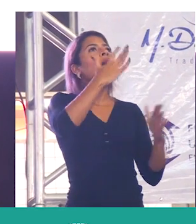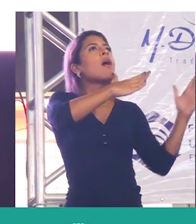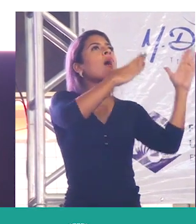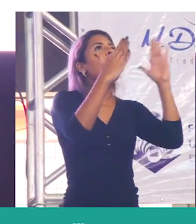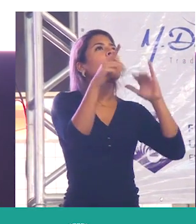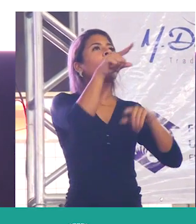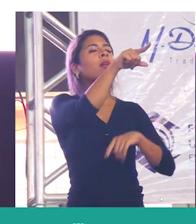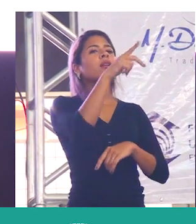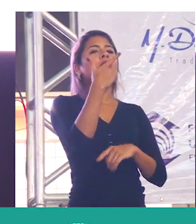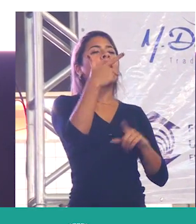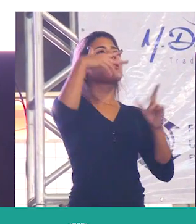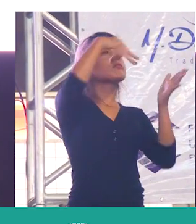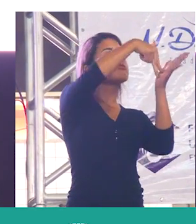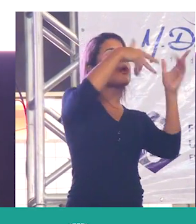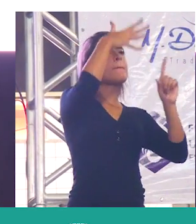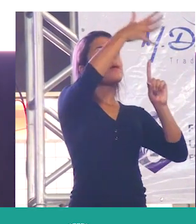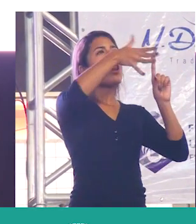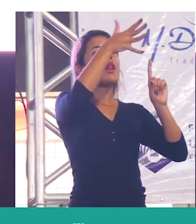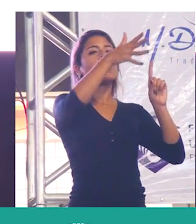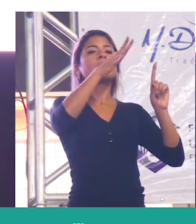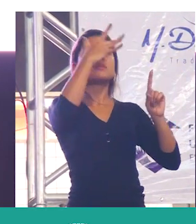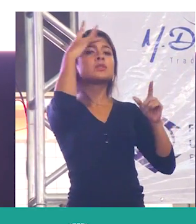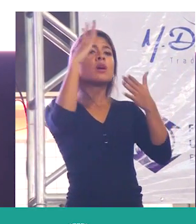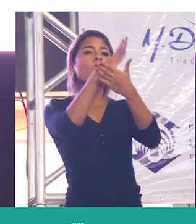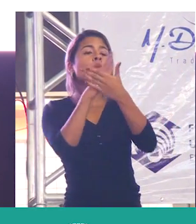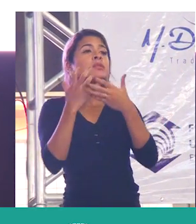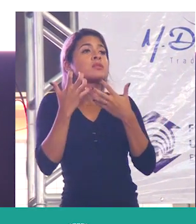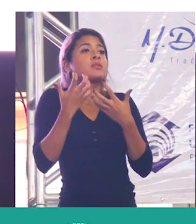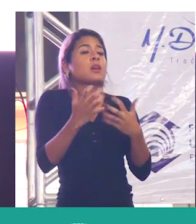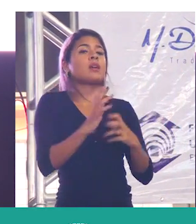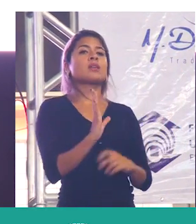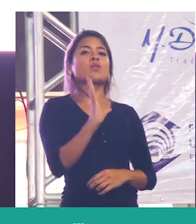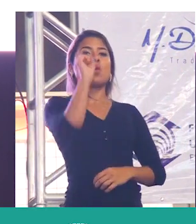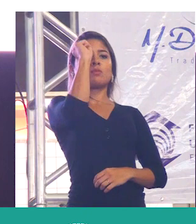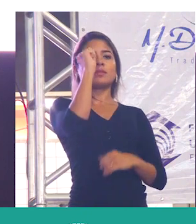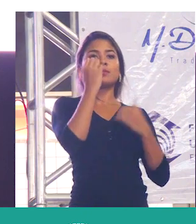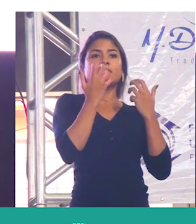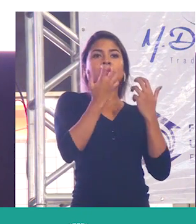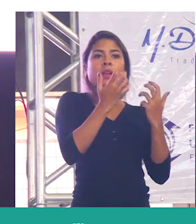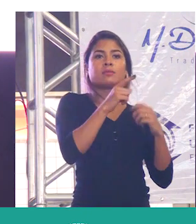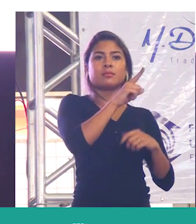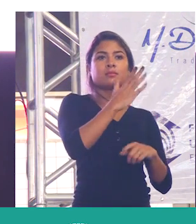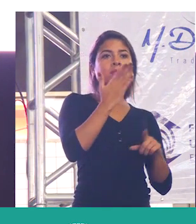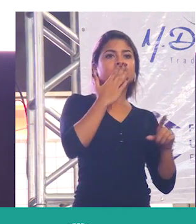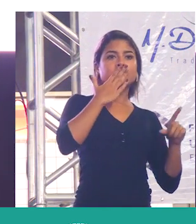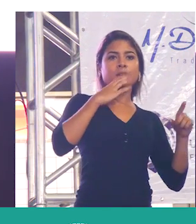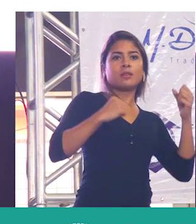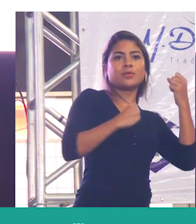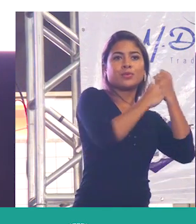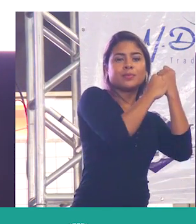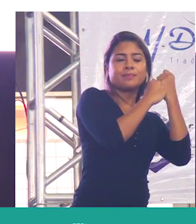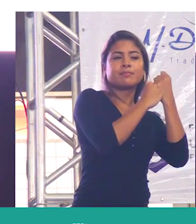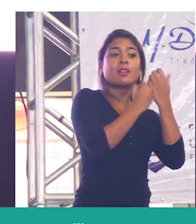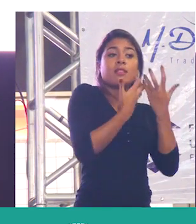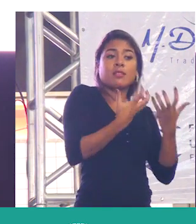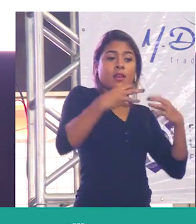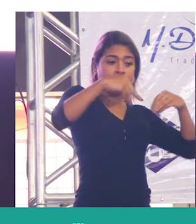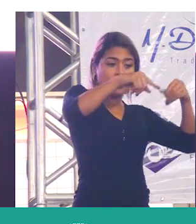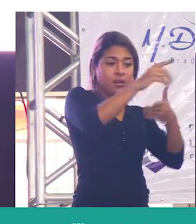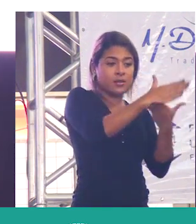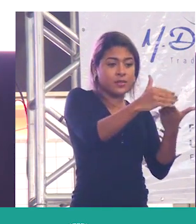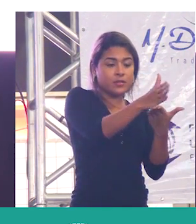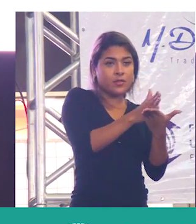que legalizassem o Partido Comunista e fizessem a tal reforma agrária.